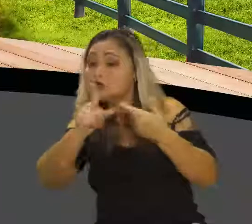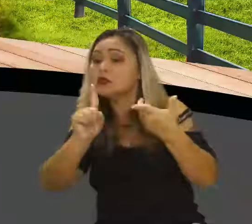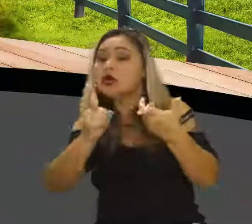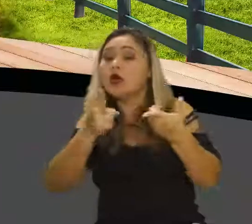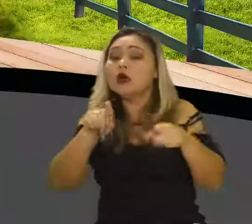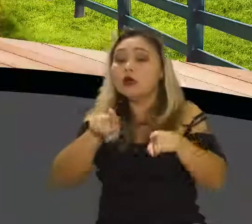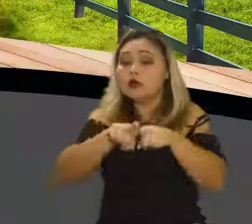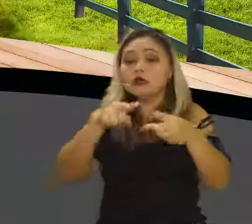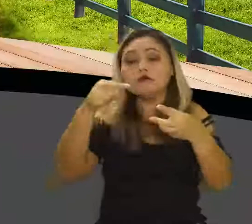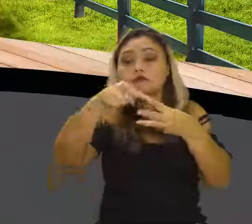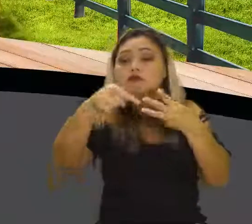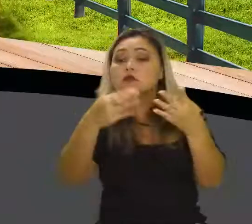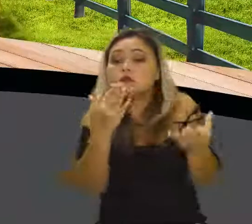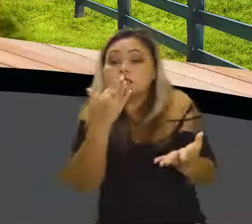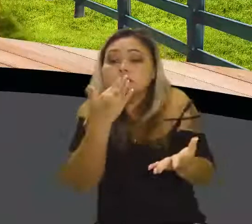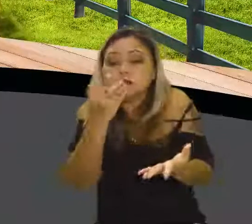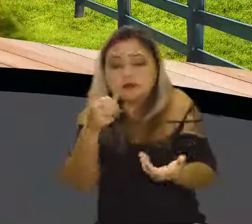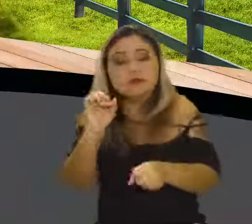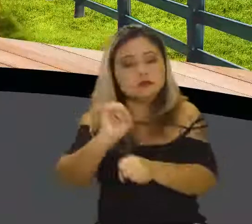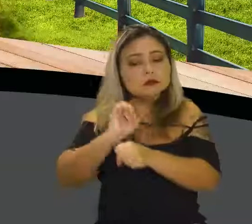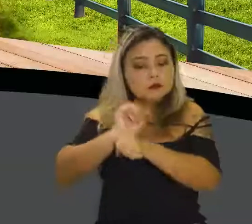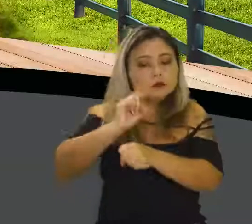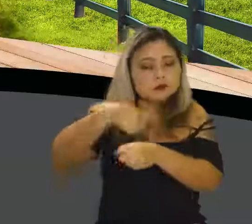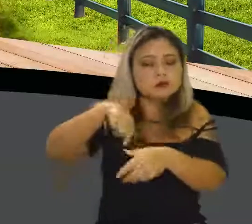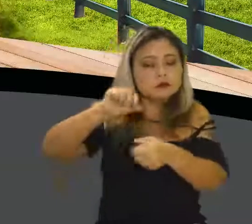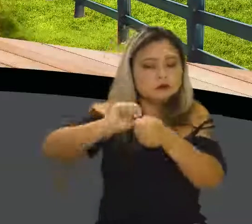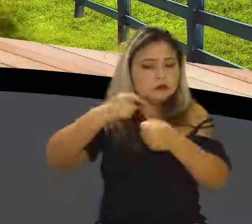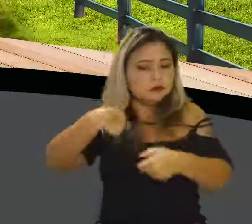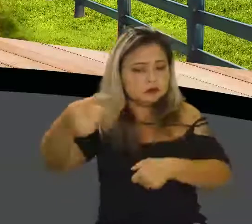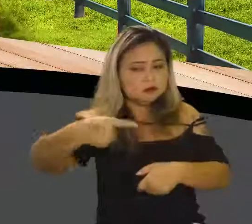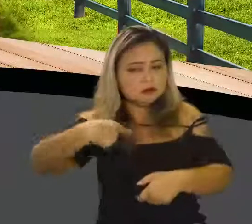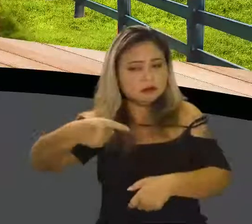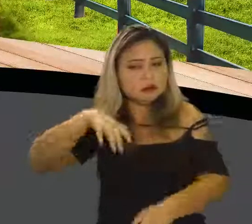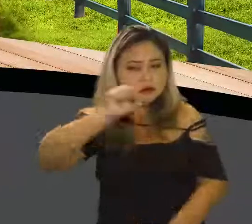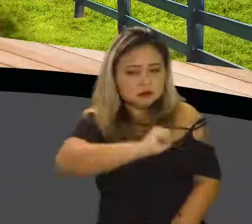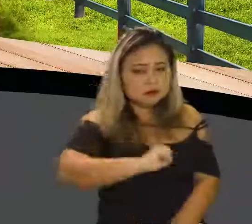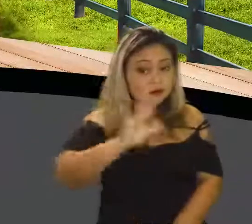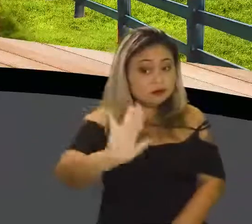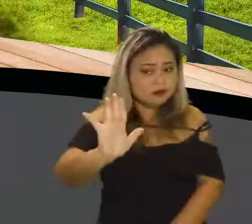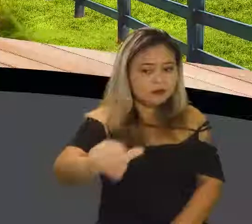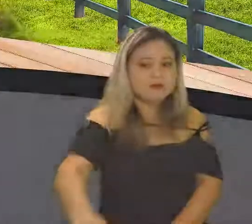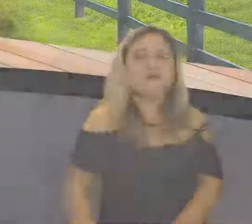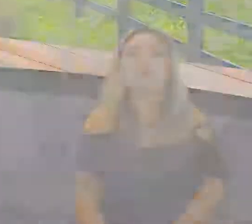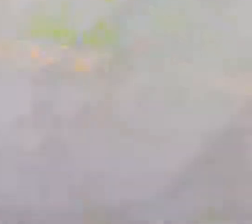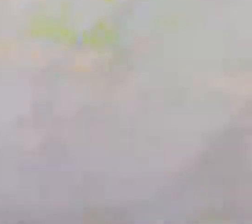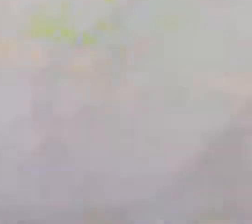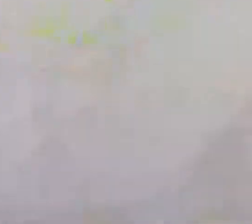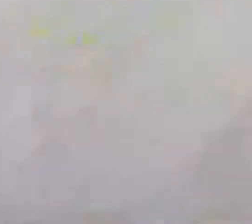também das raças, tá bom? Aguardo vocês aqui pra gente fazer aquele nosso bate-bola, jogo rápido. Tchau!